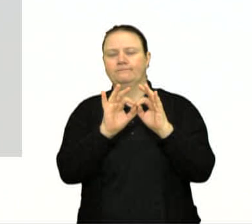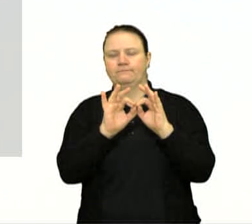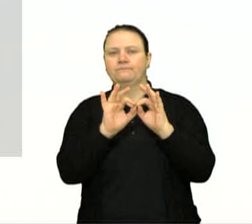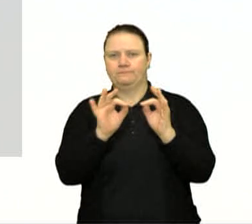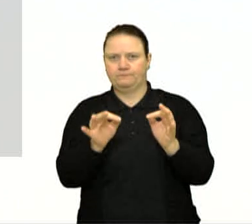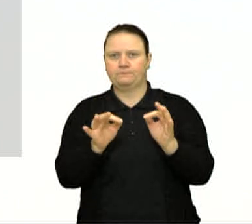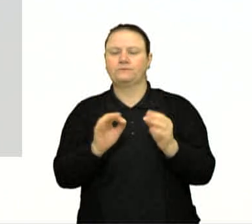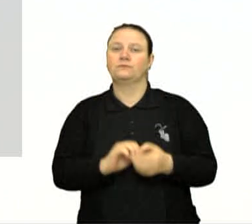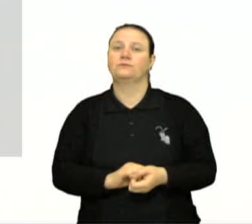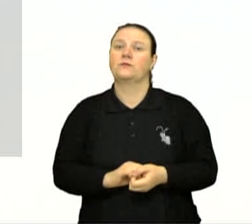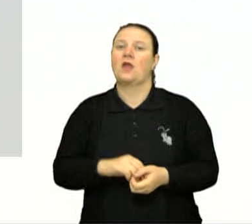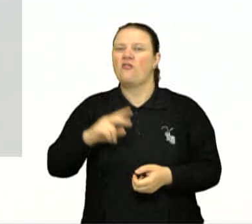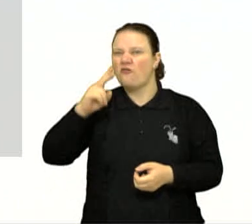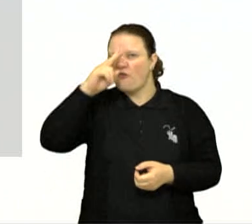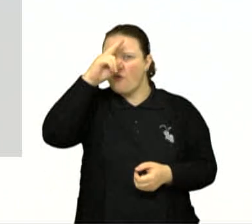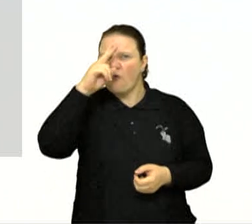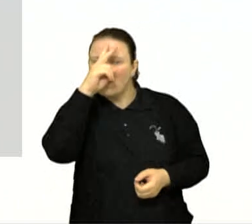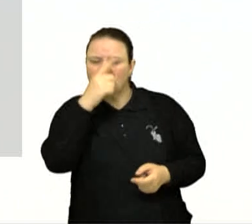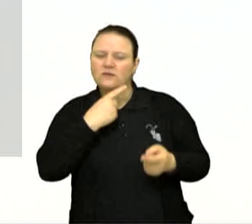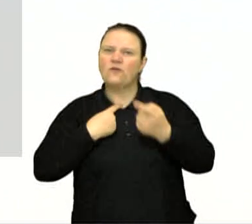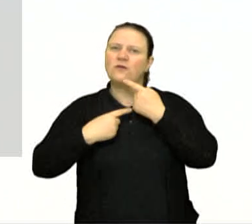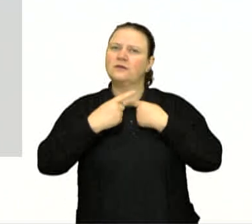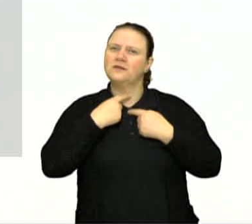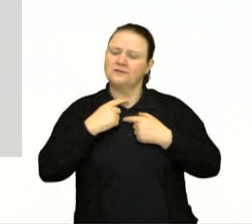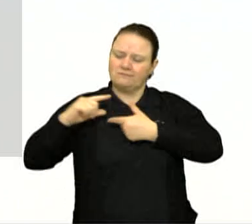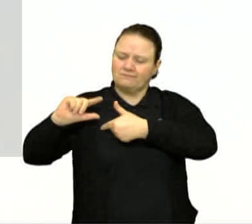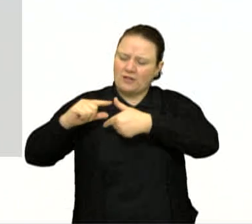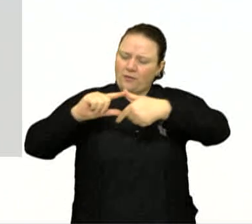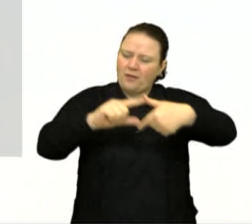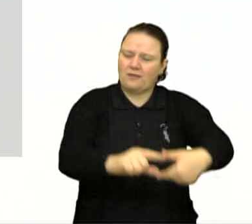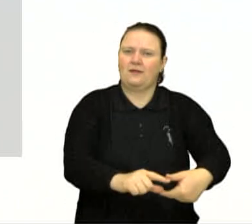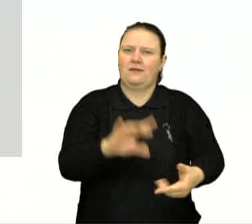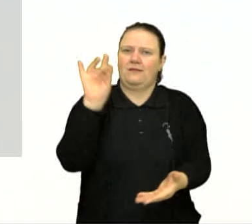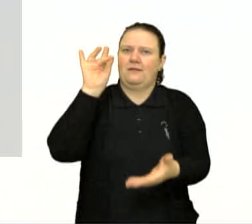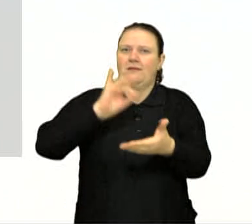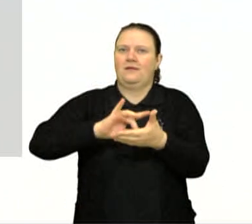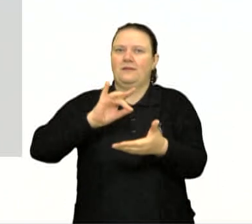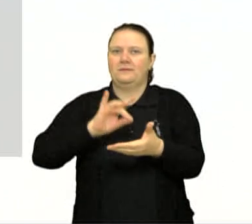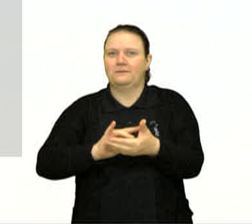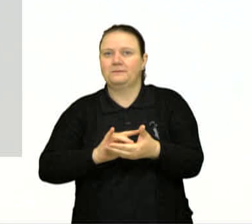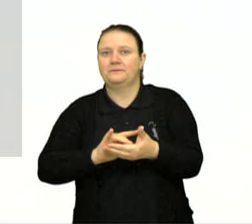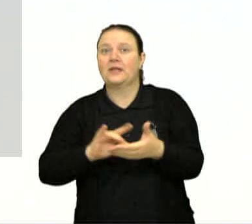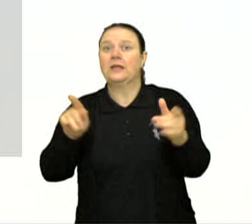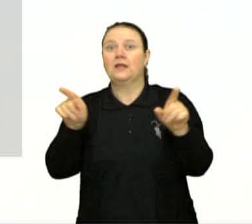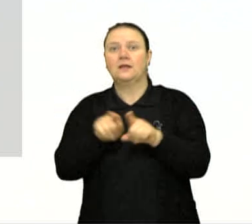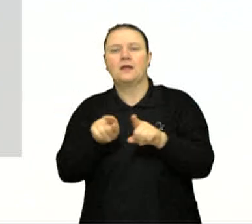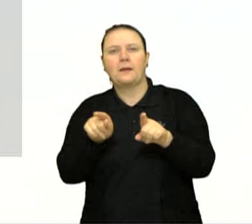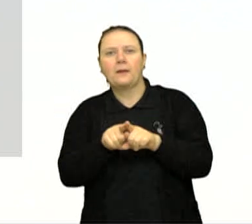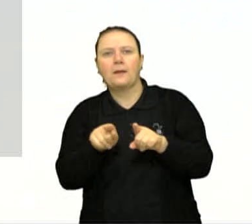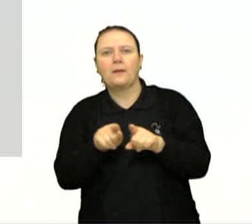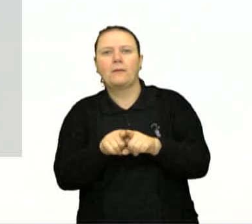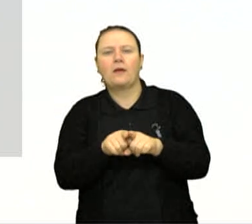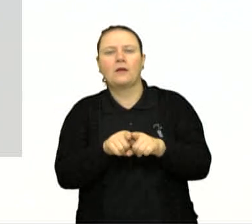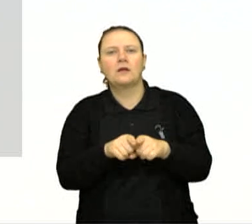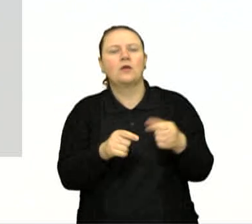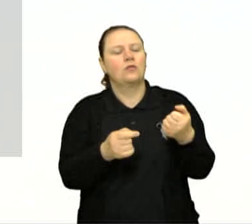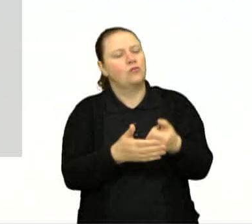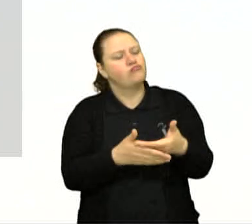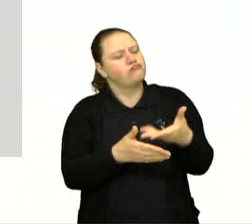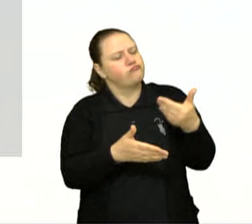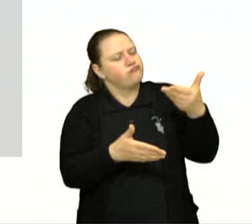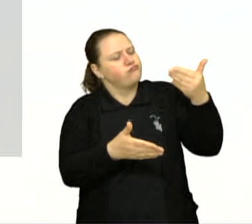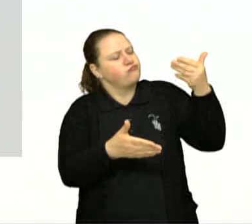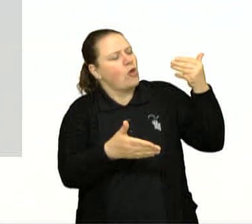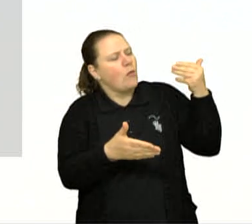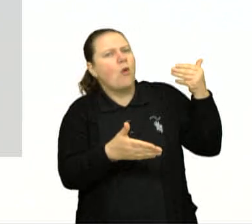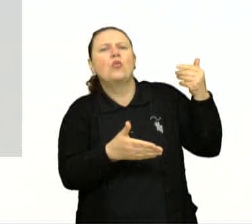essa força, essa vontade de estabelecer essa tradição deles, literalmente vinda da época da